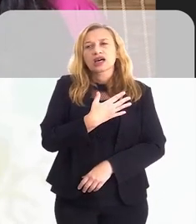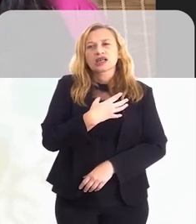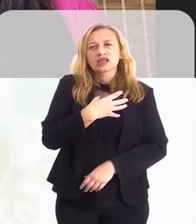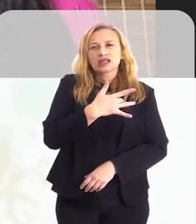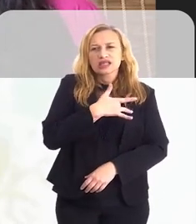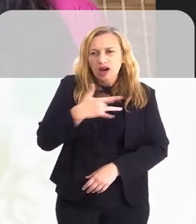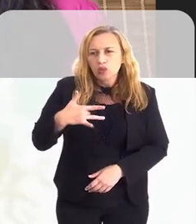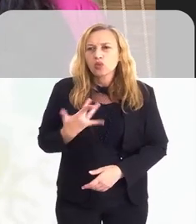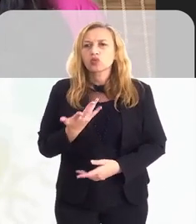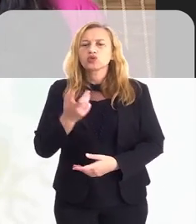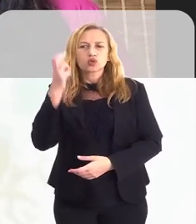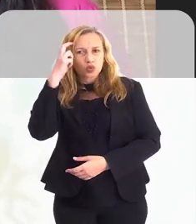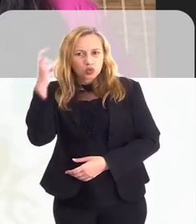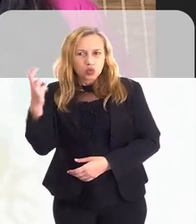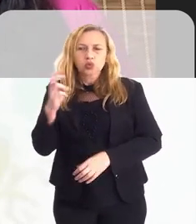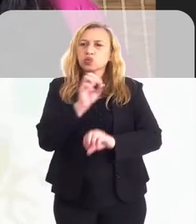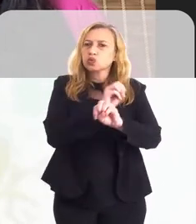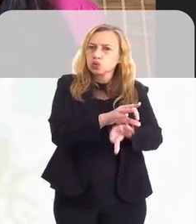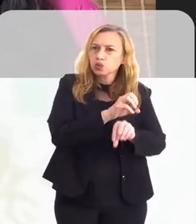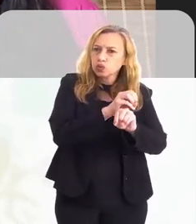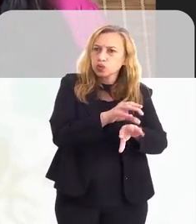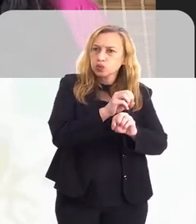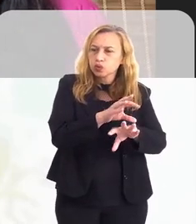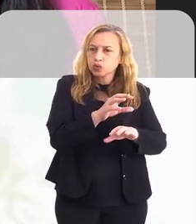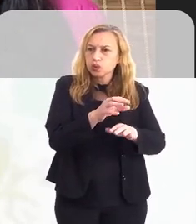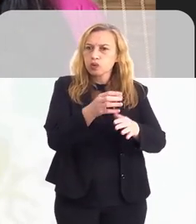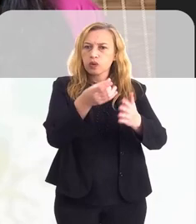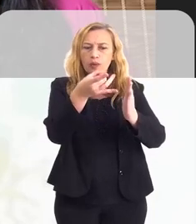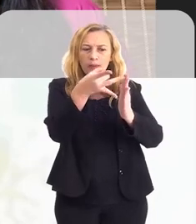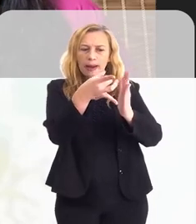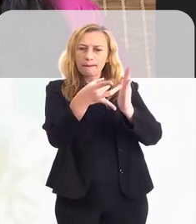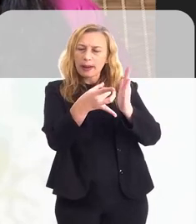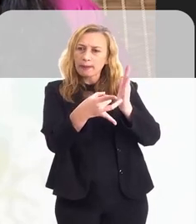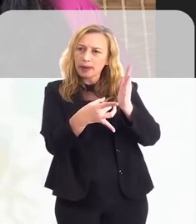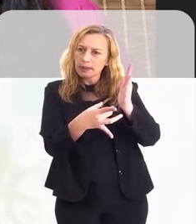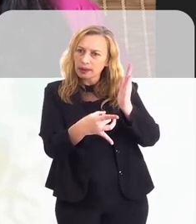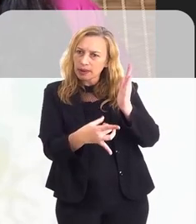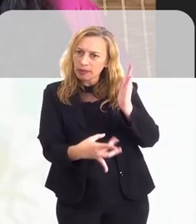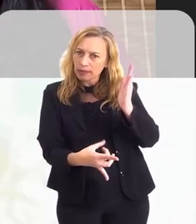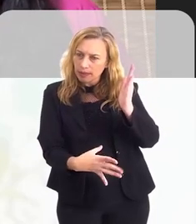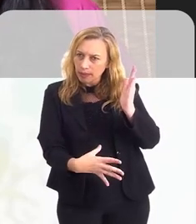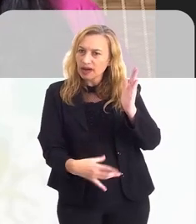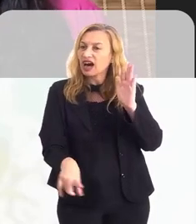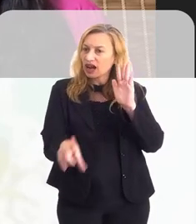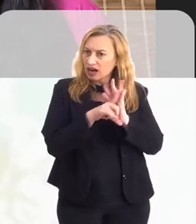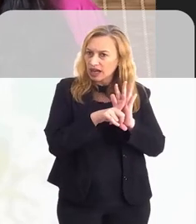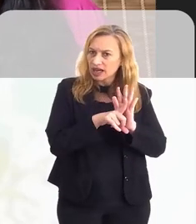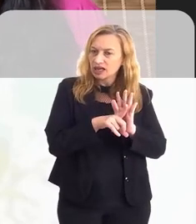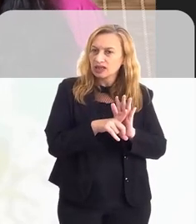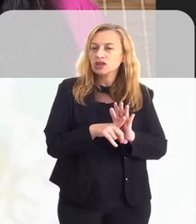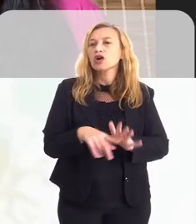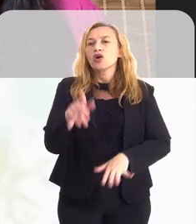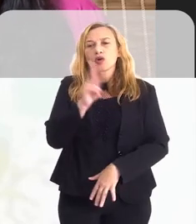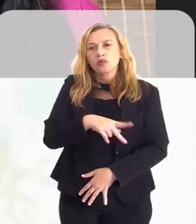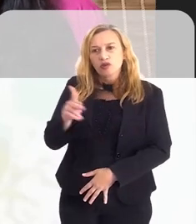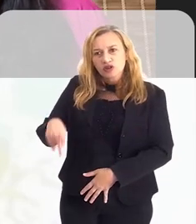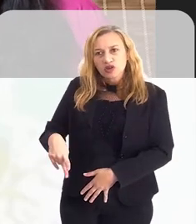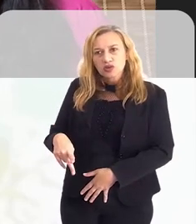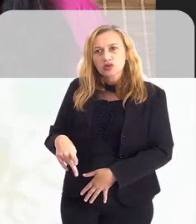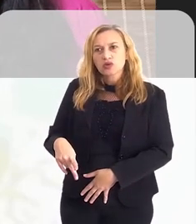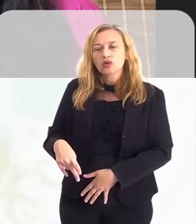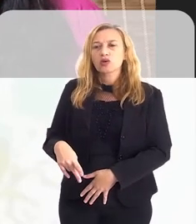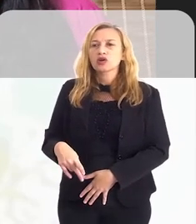né? Então, a educação é o capítulo que mais me mobiliza, na medida em que, né, como professor,